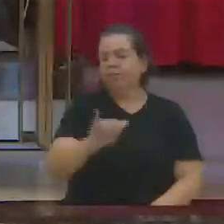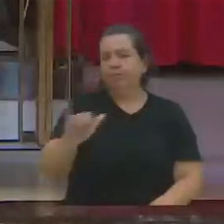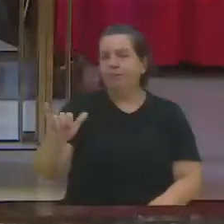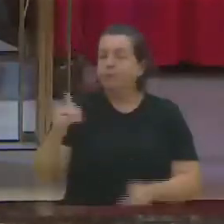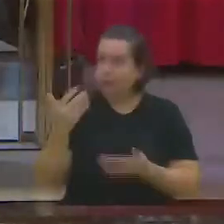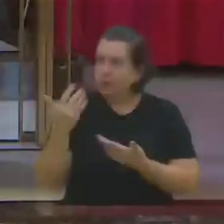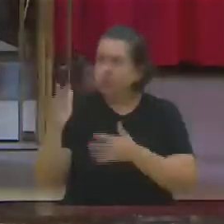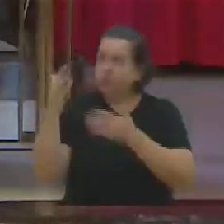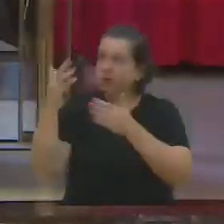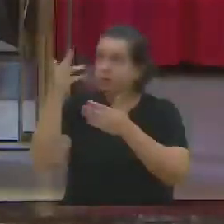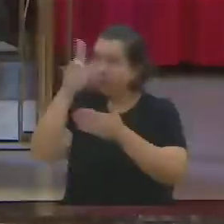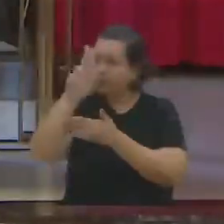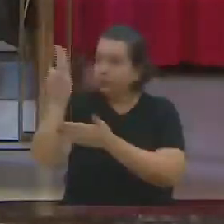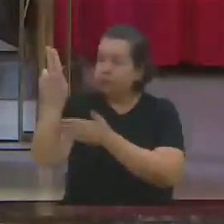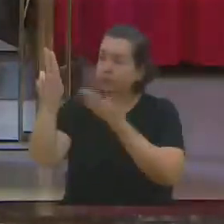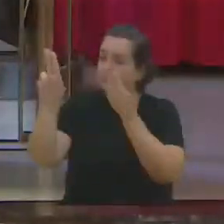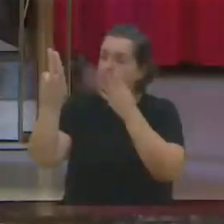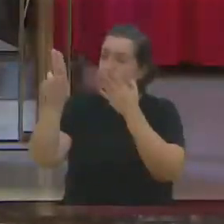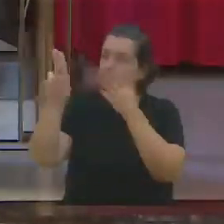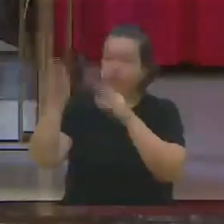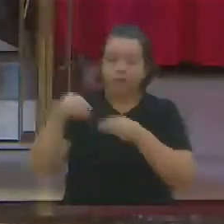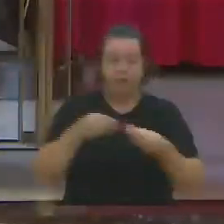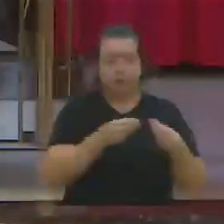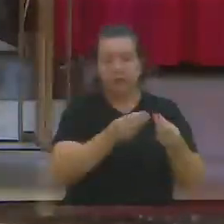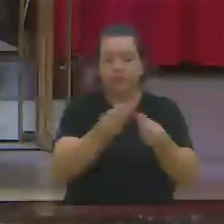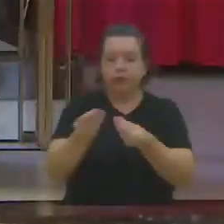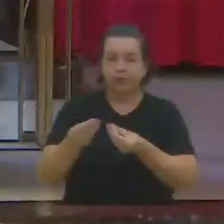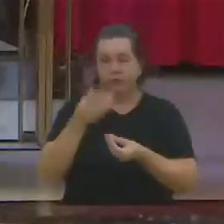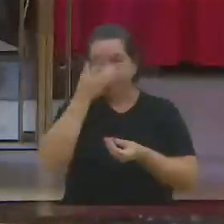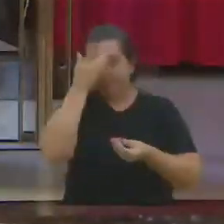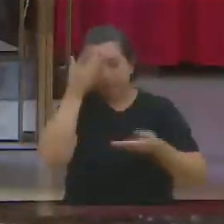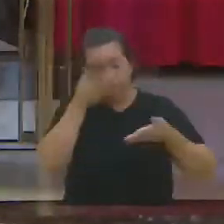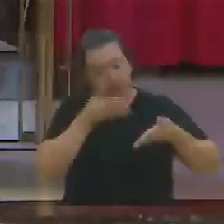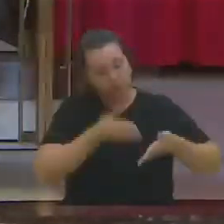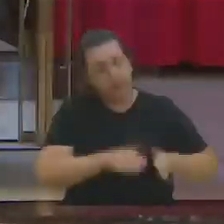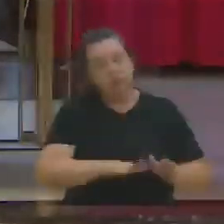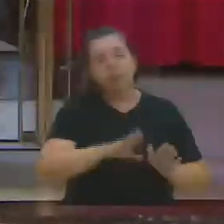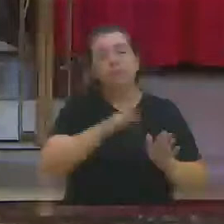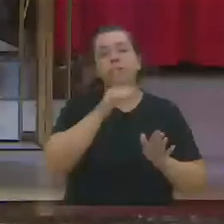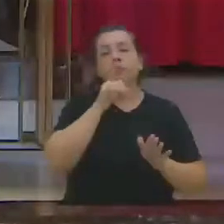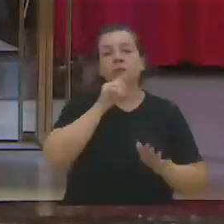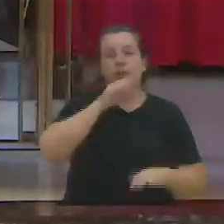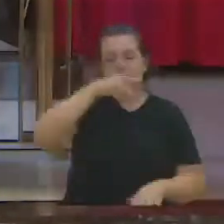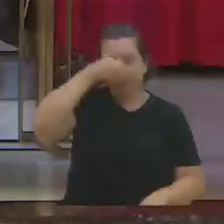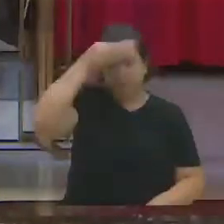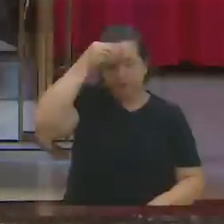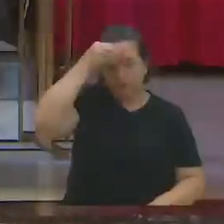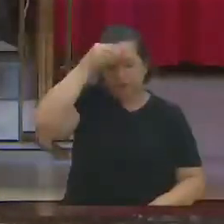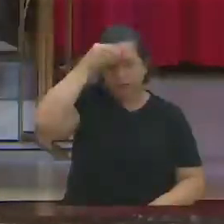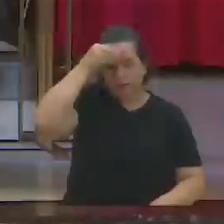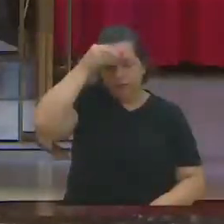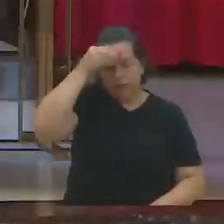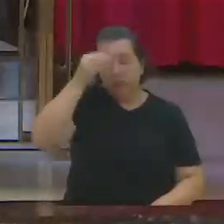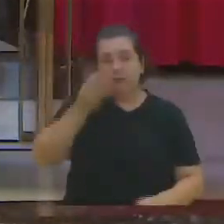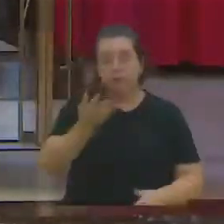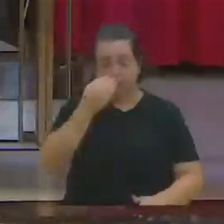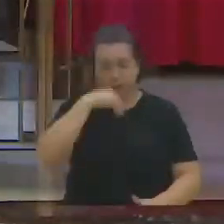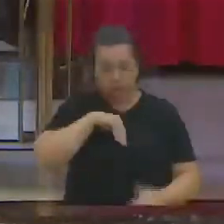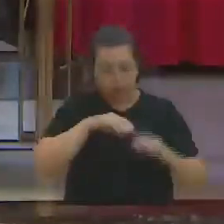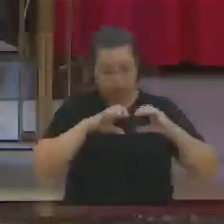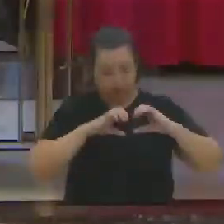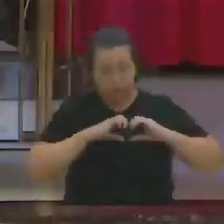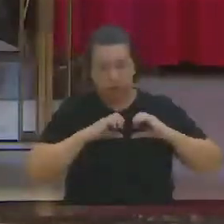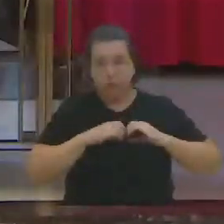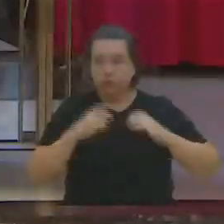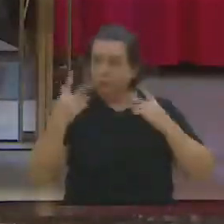do vosso nome, concedei aos que renasceram nas águas do batismo ter no coração a mesma